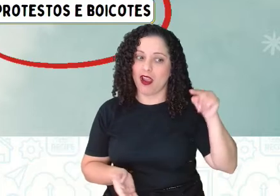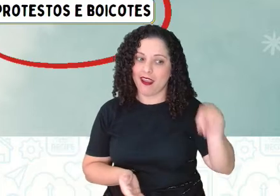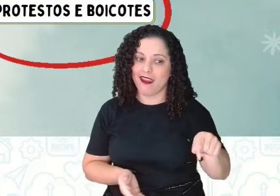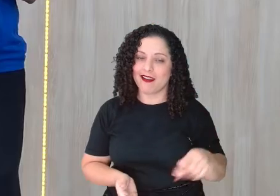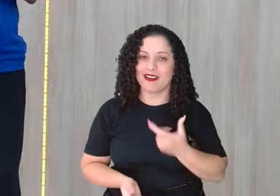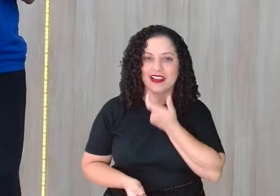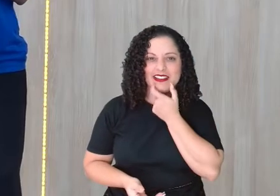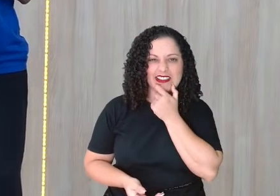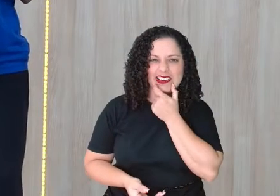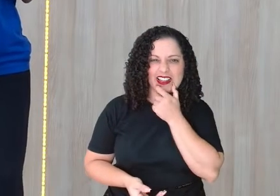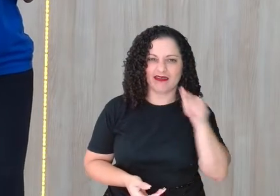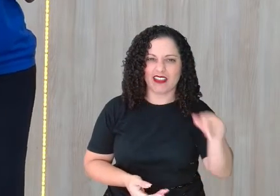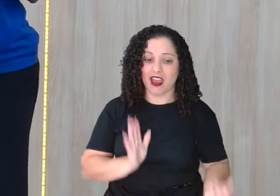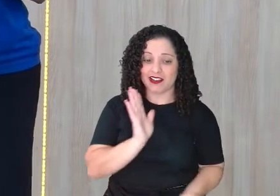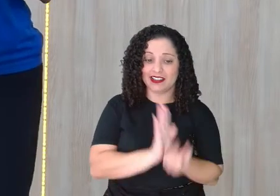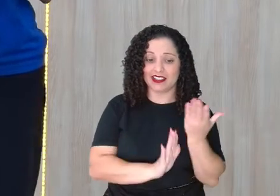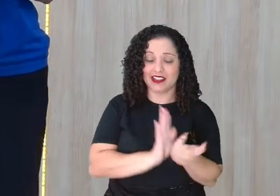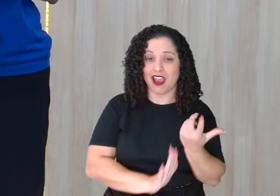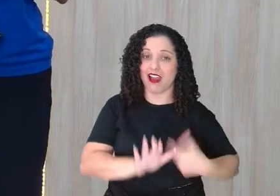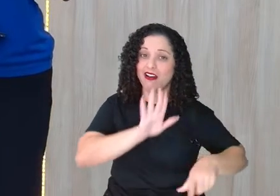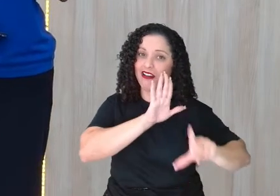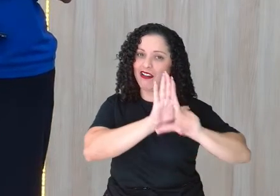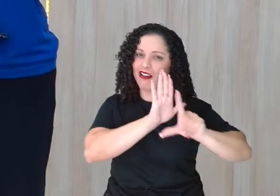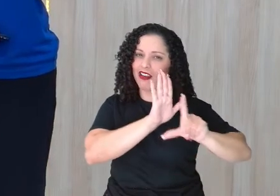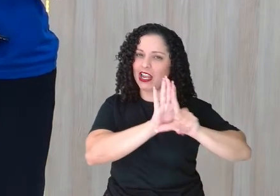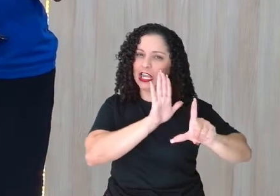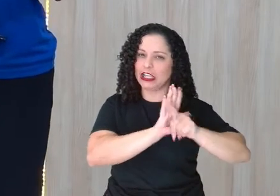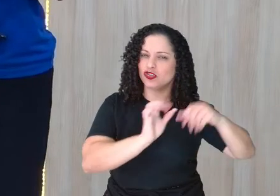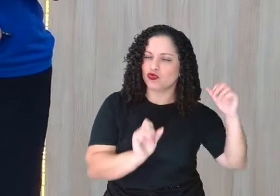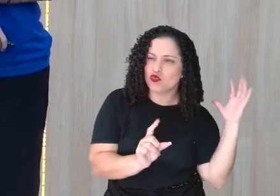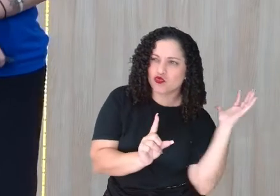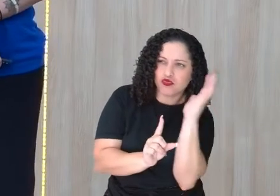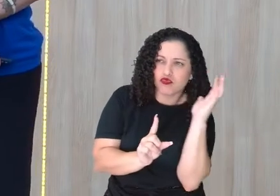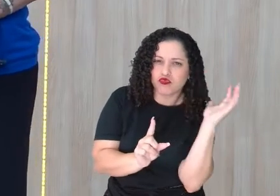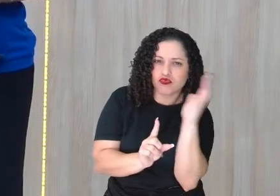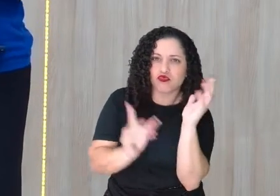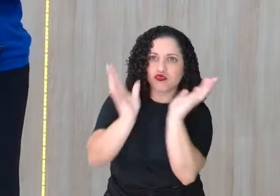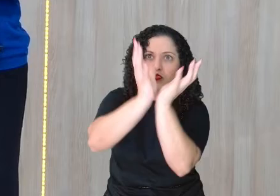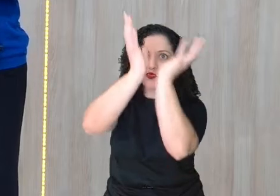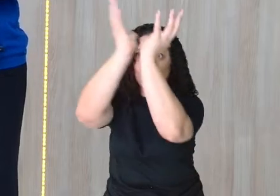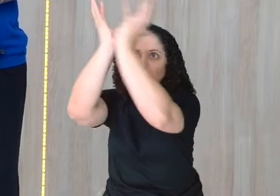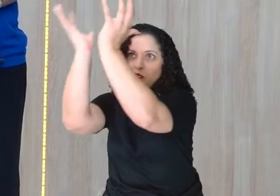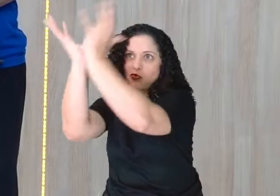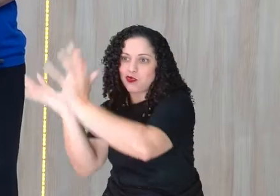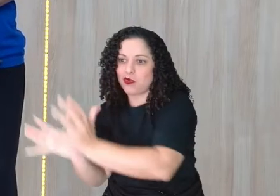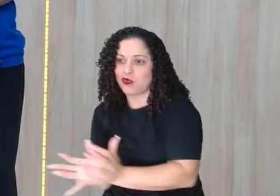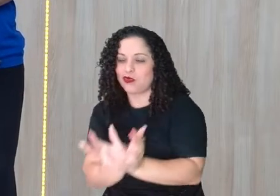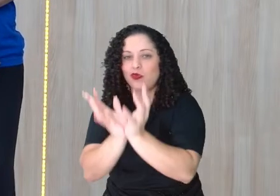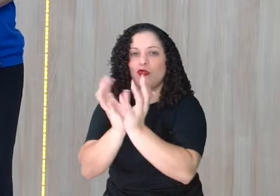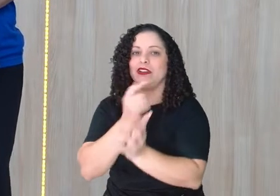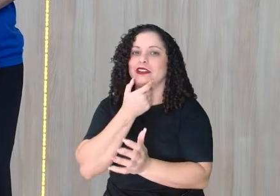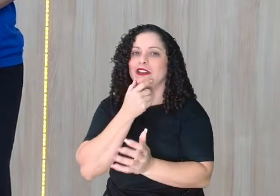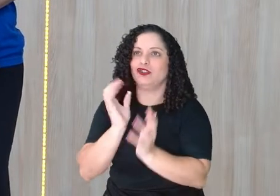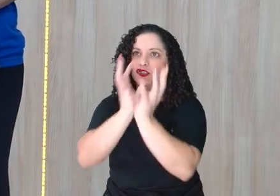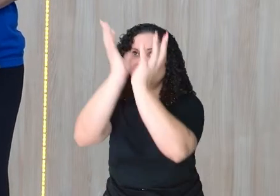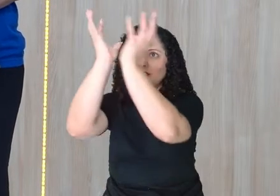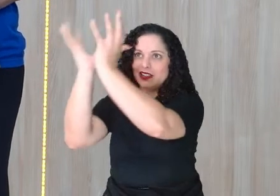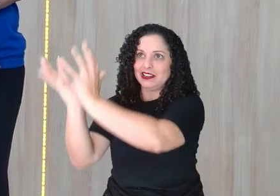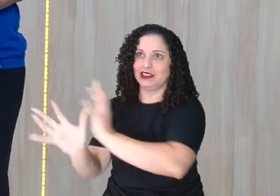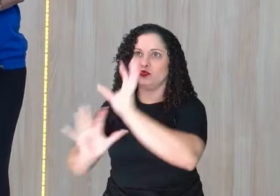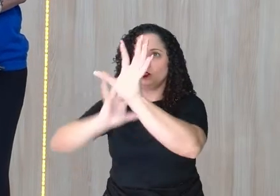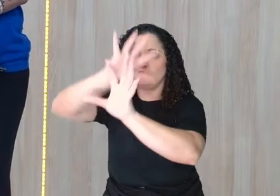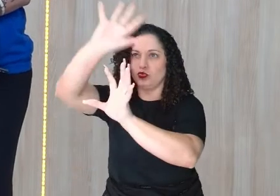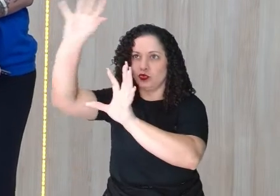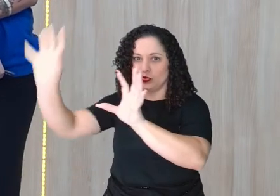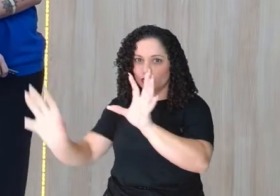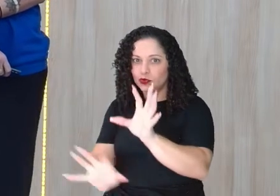que as autoridades britânicas começam a impor para os colonos, né, ingleses. E aí vejam